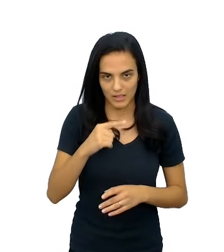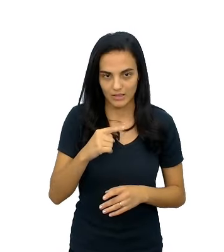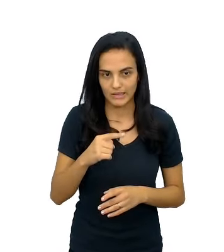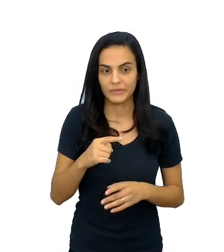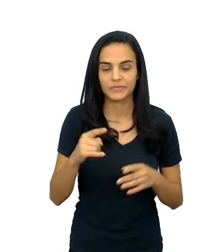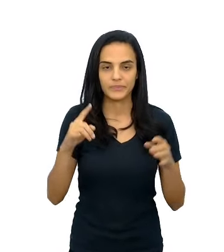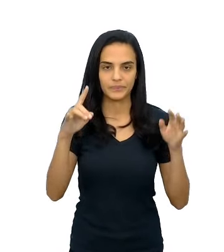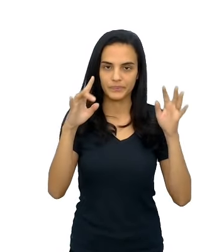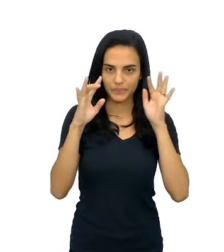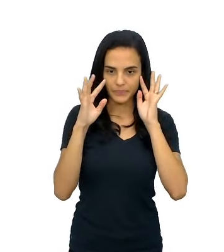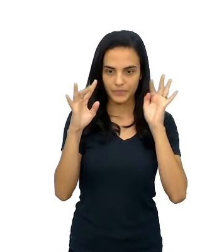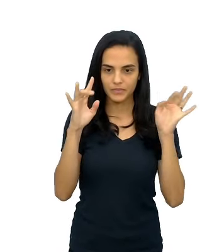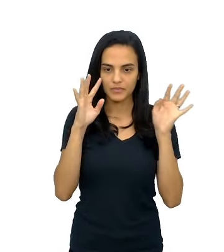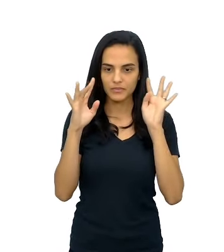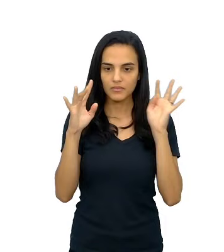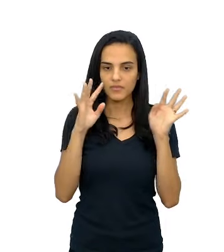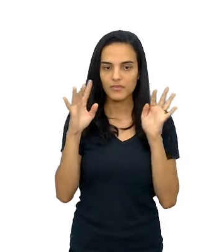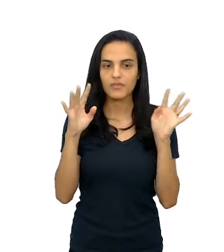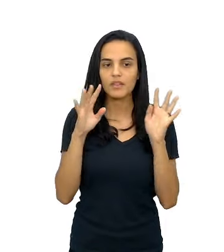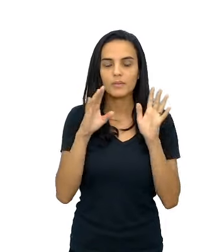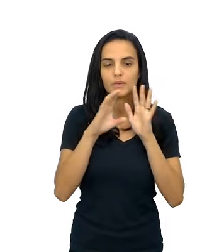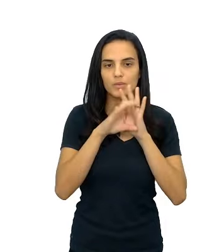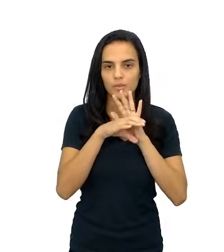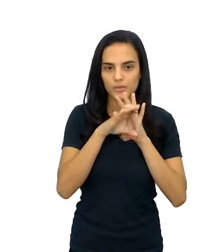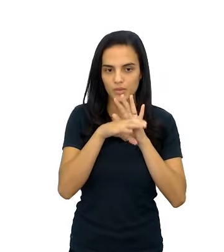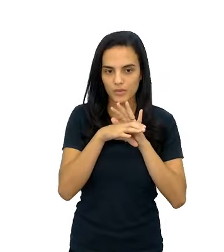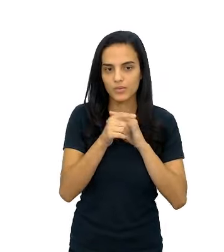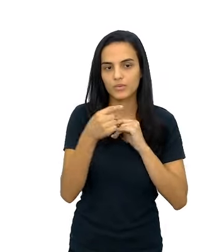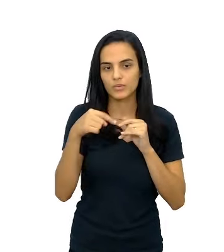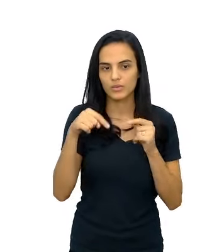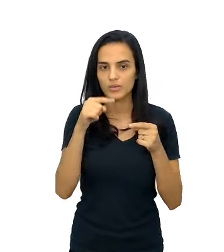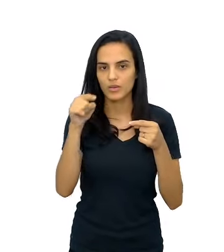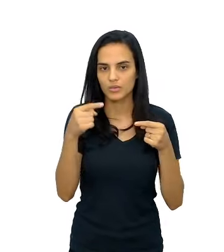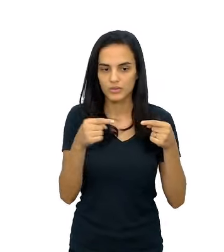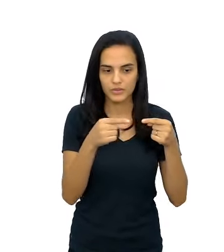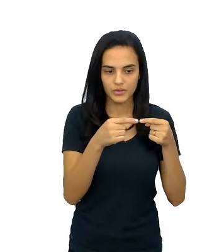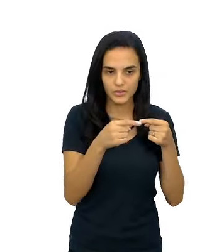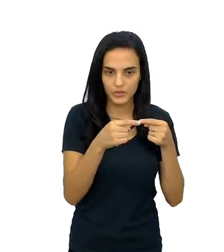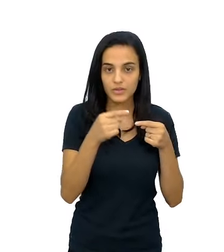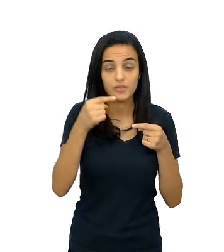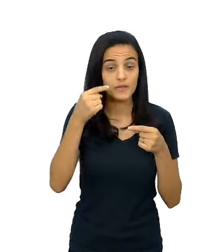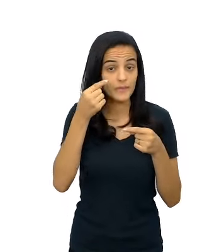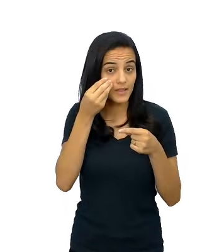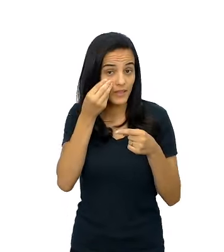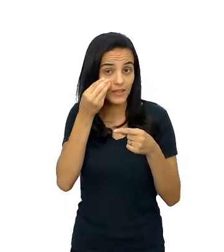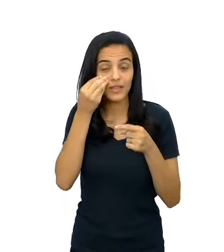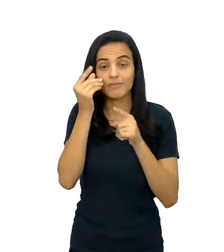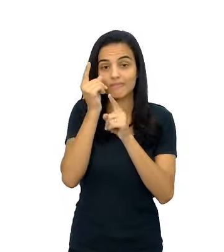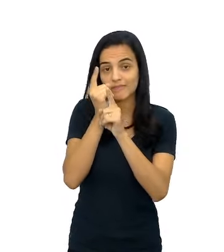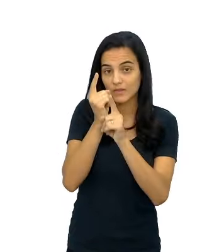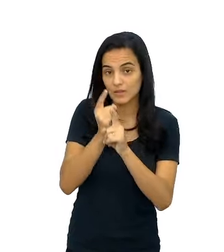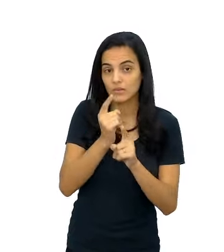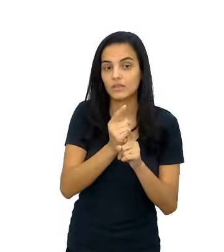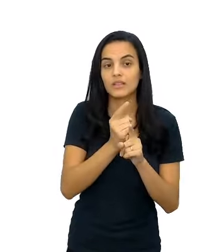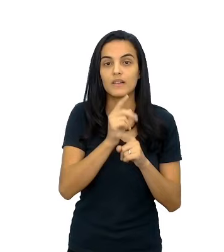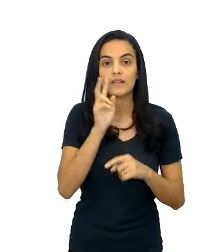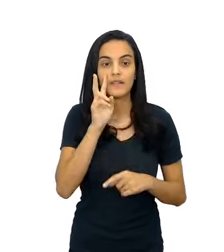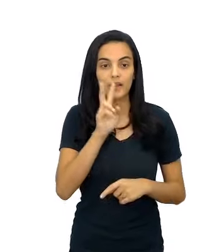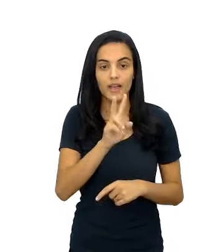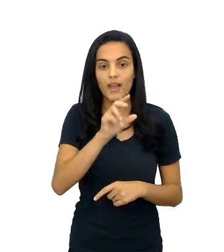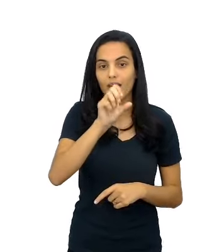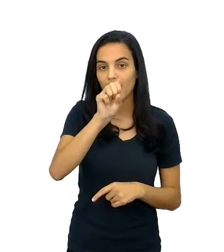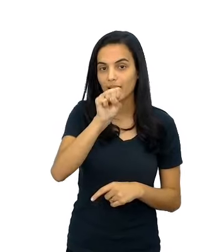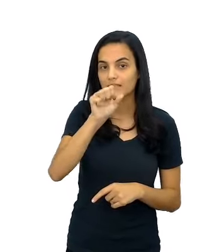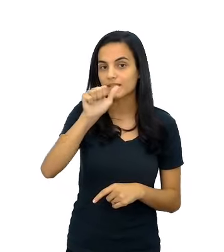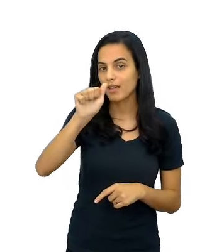aqui um pouco, né, sobre esses conteúdos e os nossos objetivos e vamos identificar aí, olhando para a